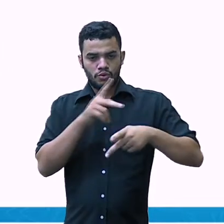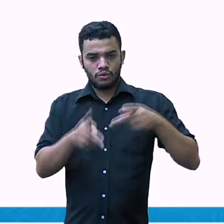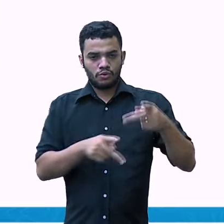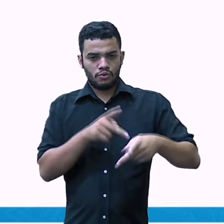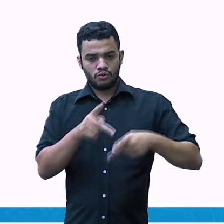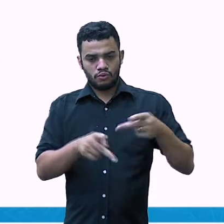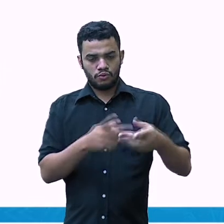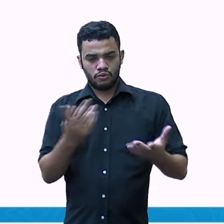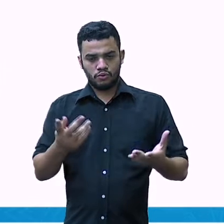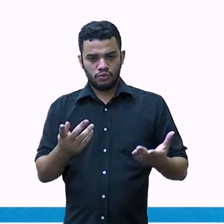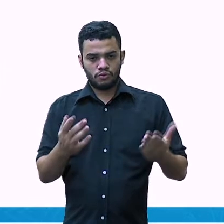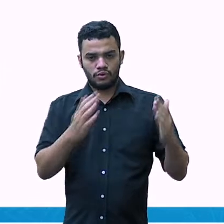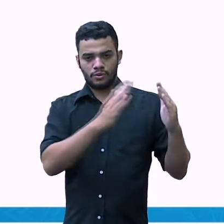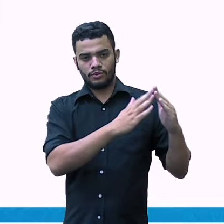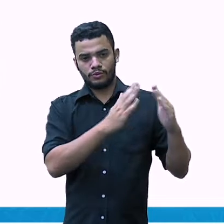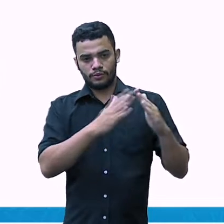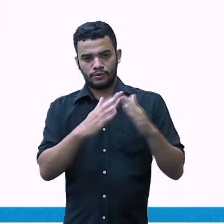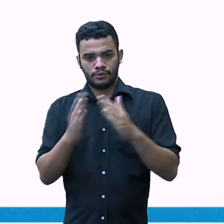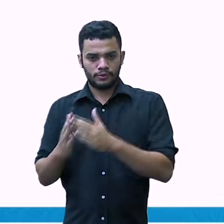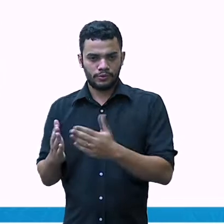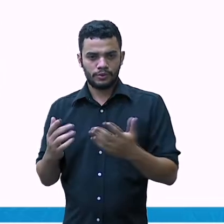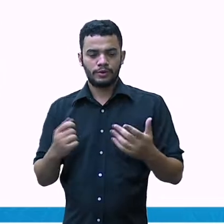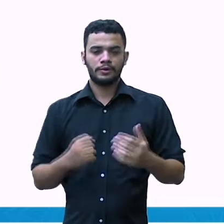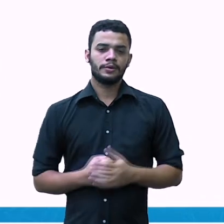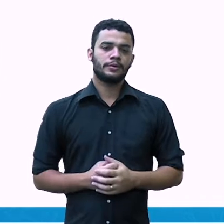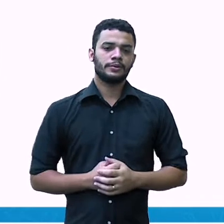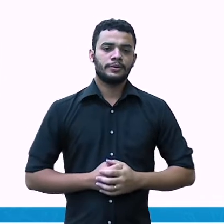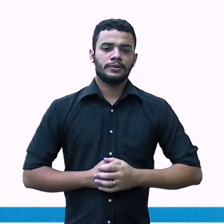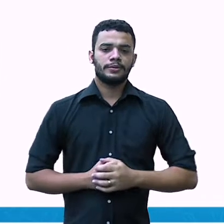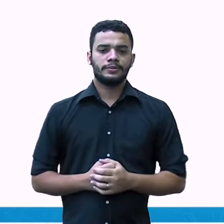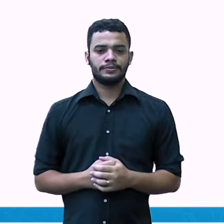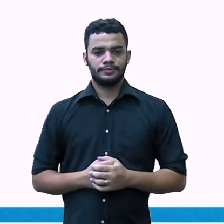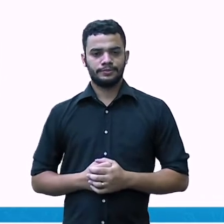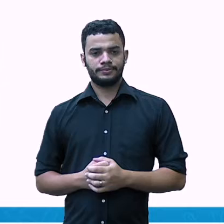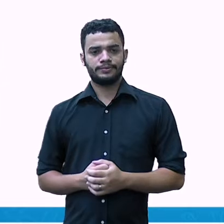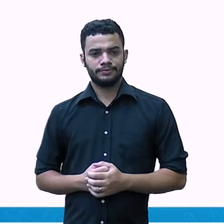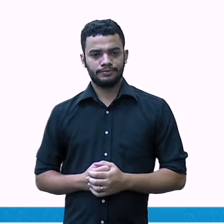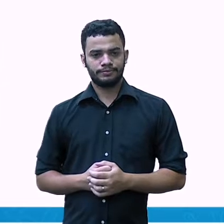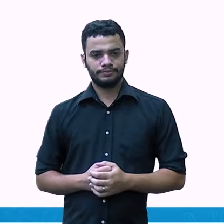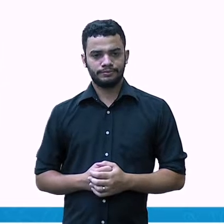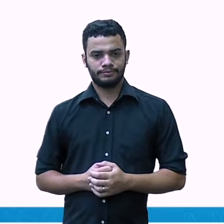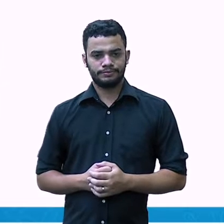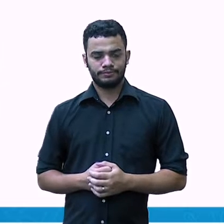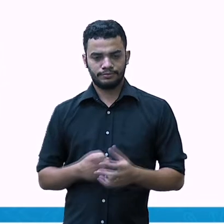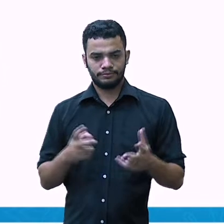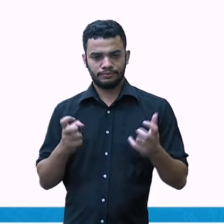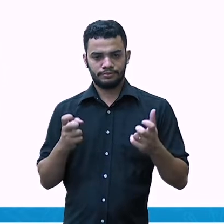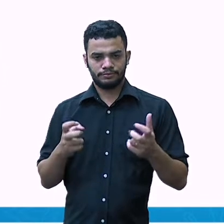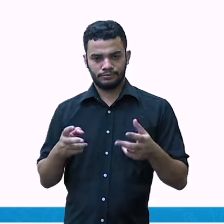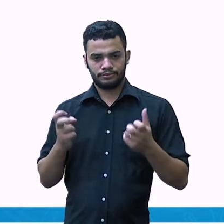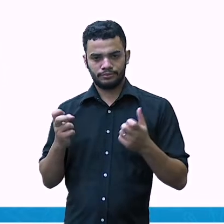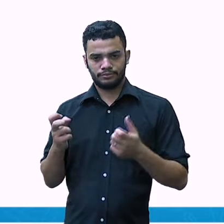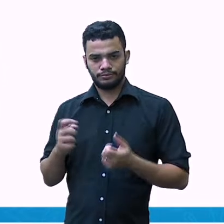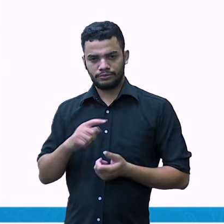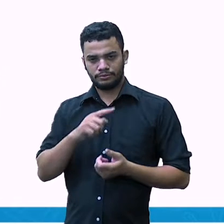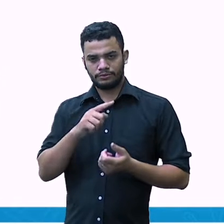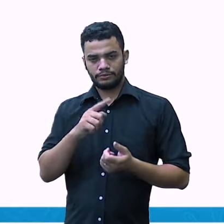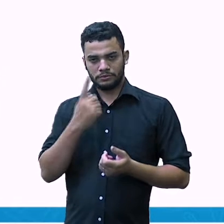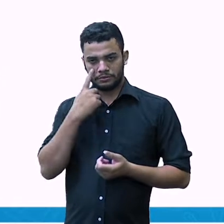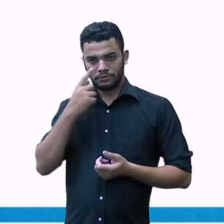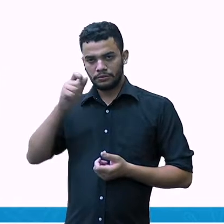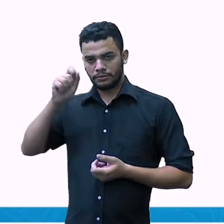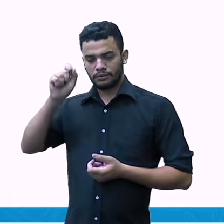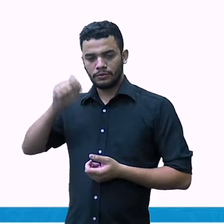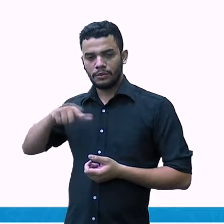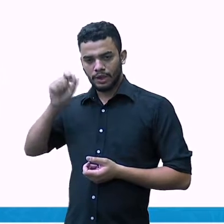uma cor mais específica aqui. Aqui neste meio, olha, passa-se o quê? Um rio. Nós